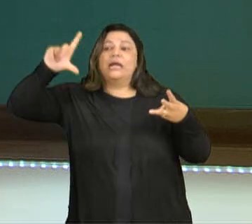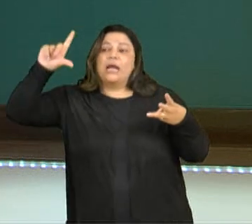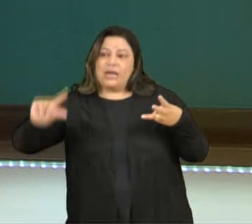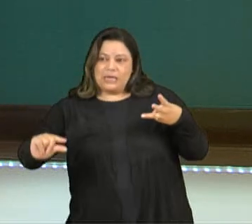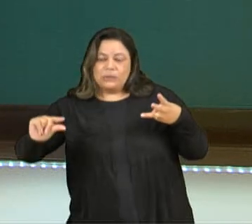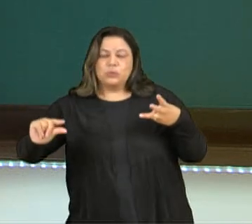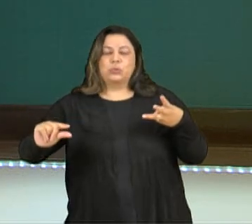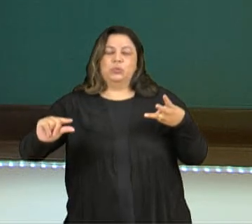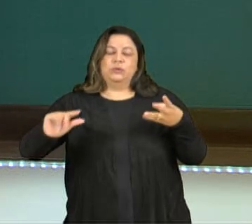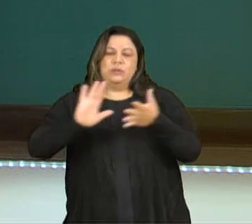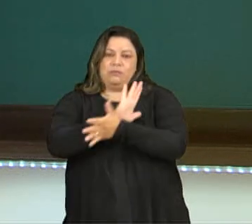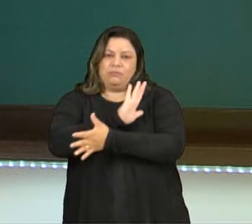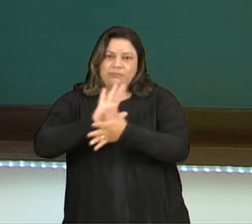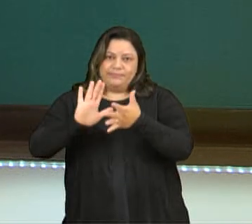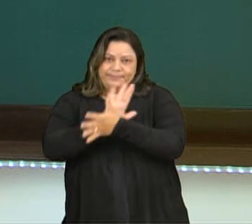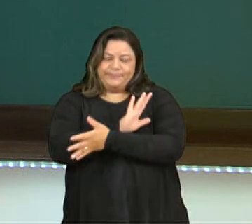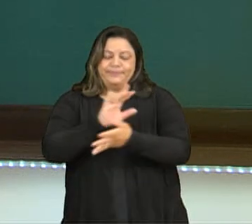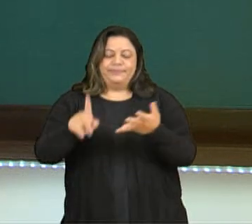meu consumo,